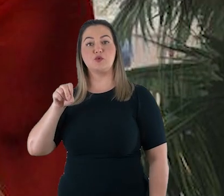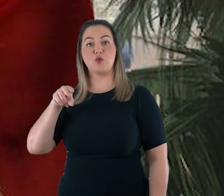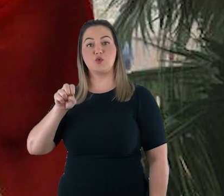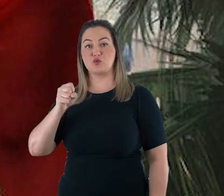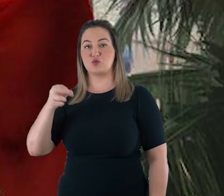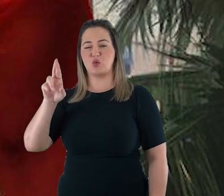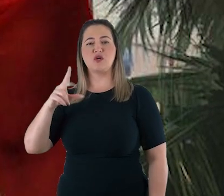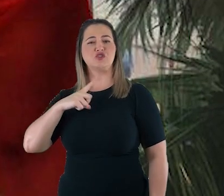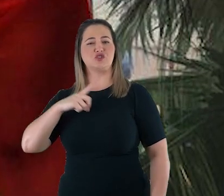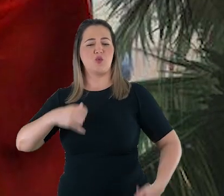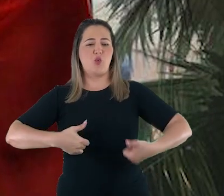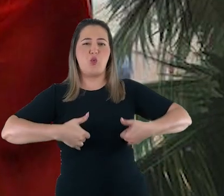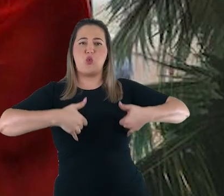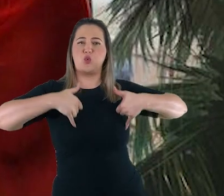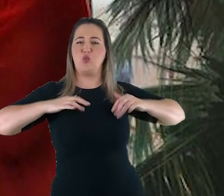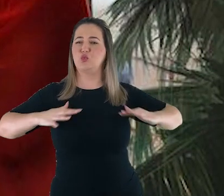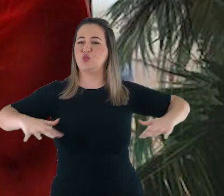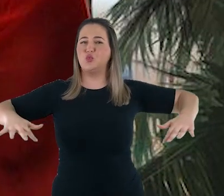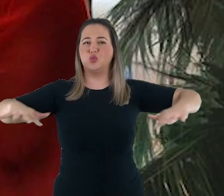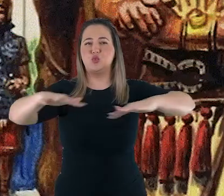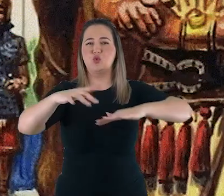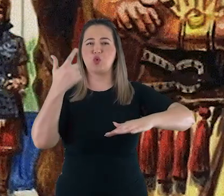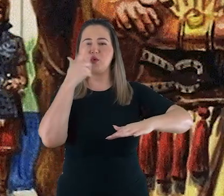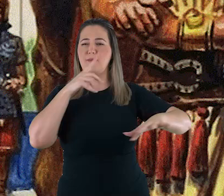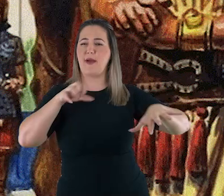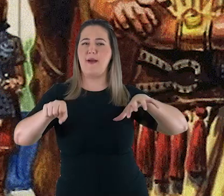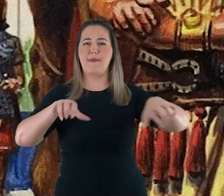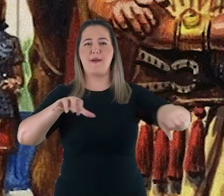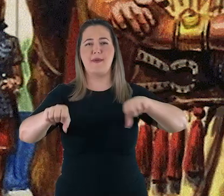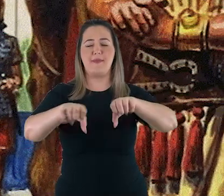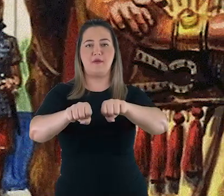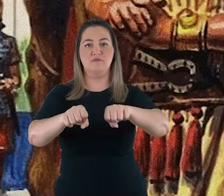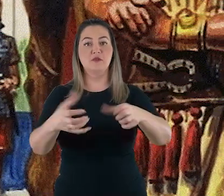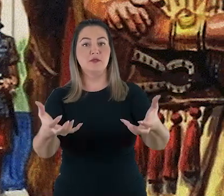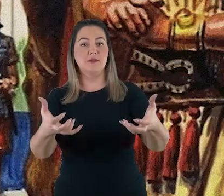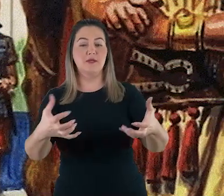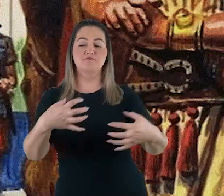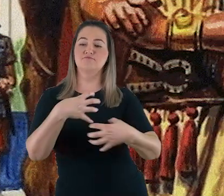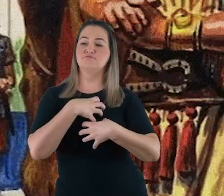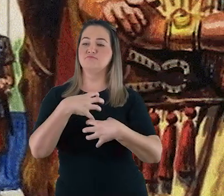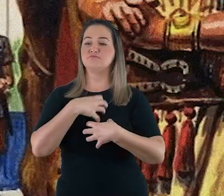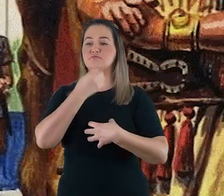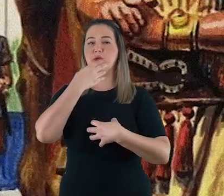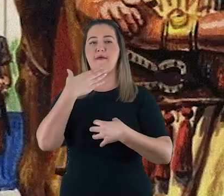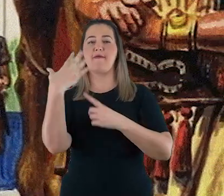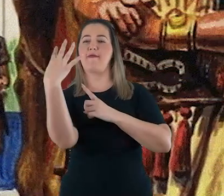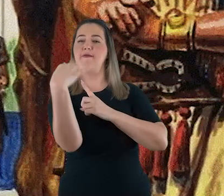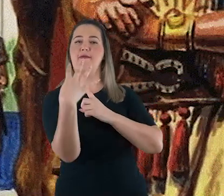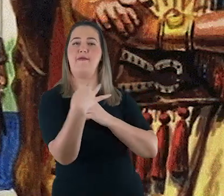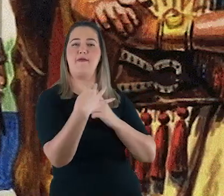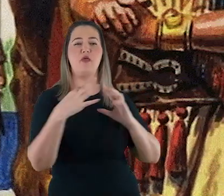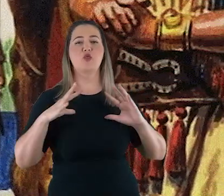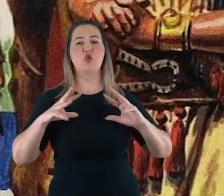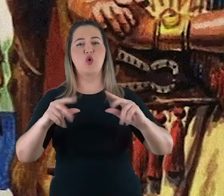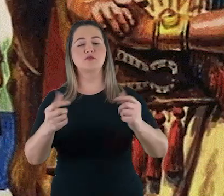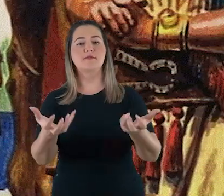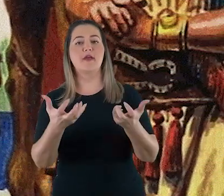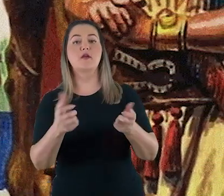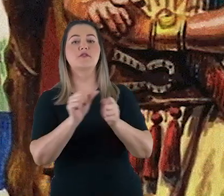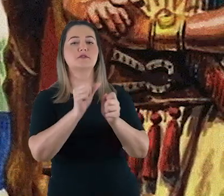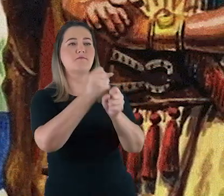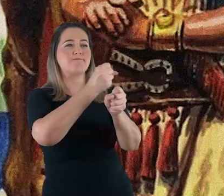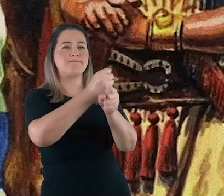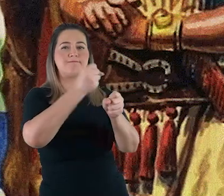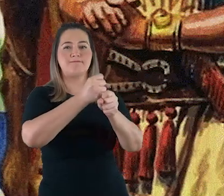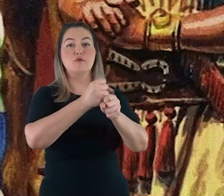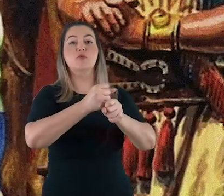se orgulhou de tudo o que havia conquistado. Procurando uma forma de se sentir ainda mais homenageado, ele mandou erguer uma